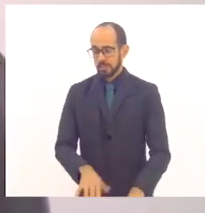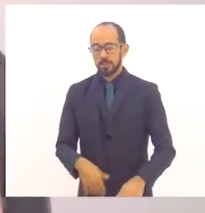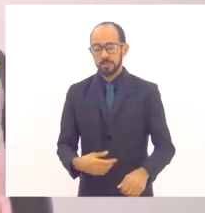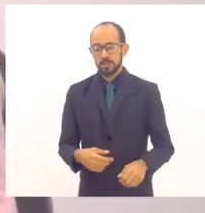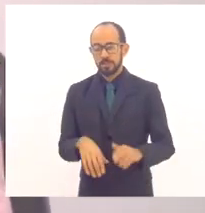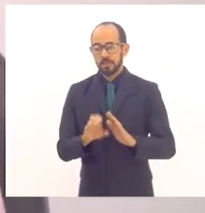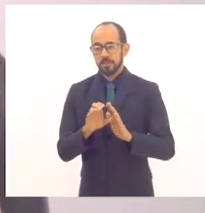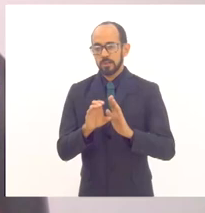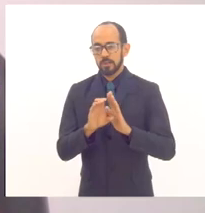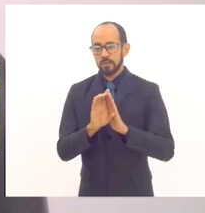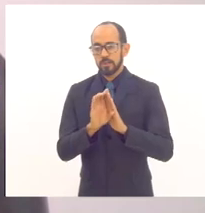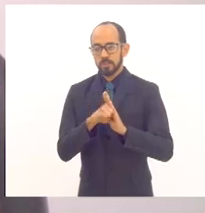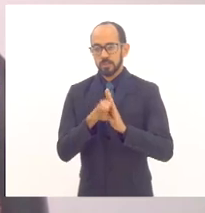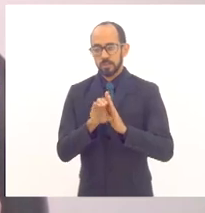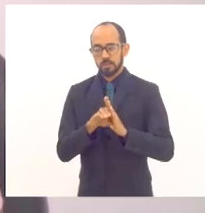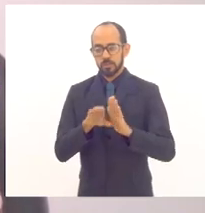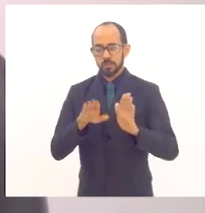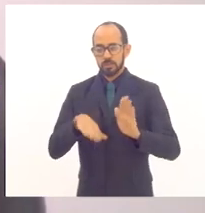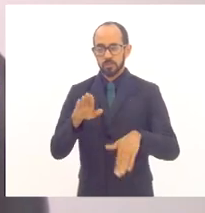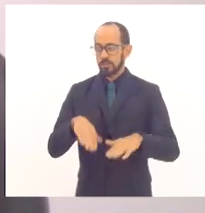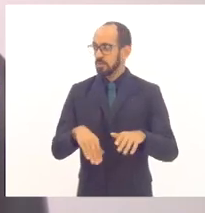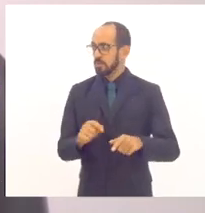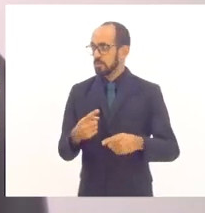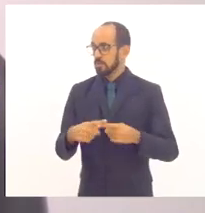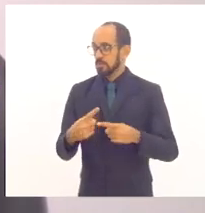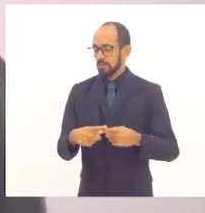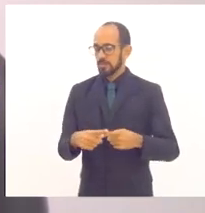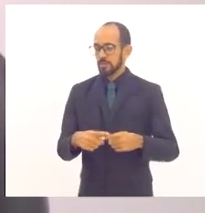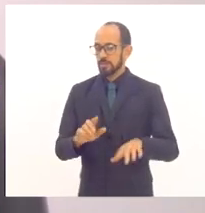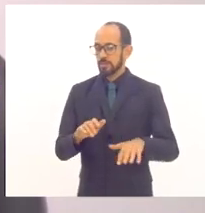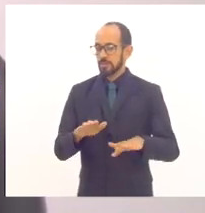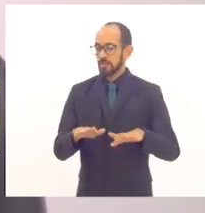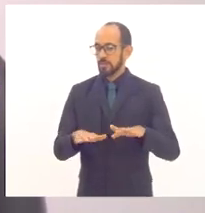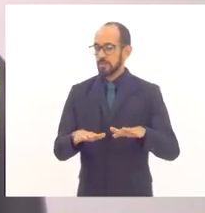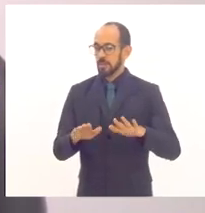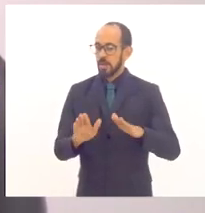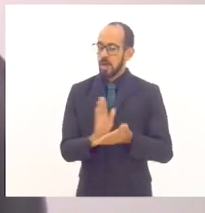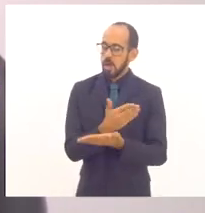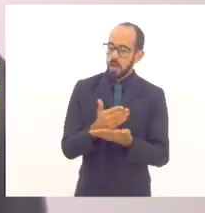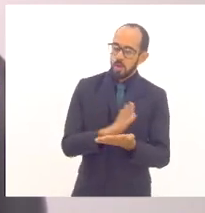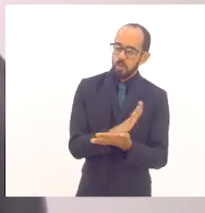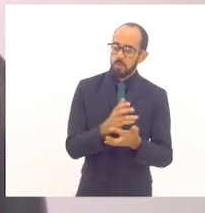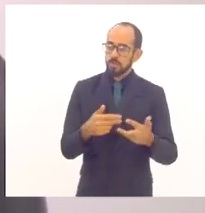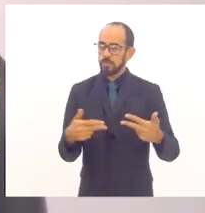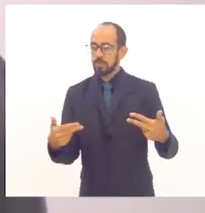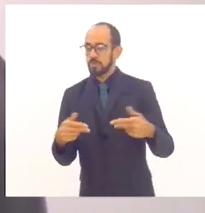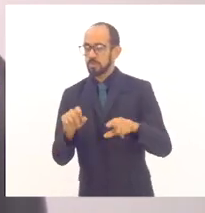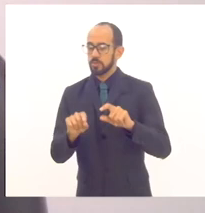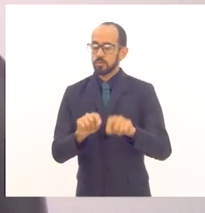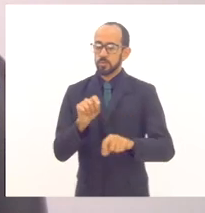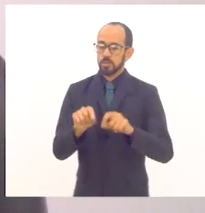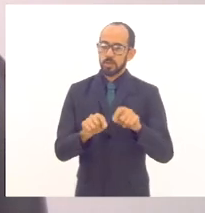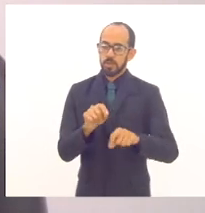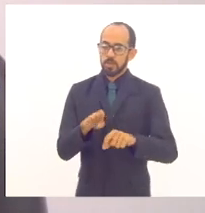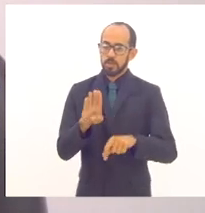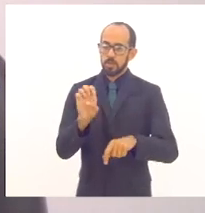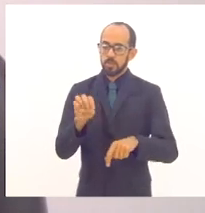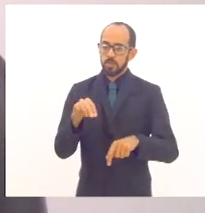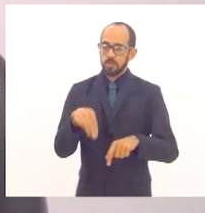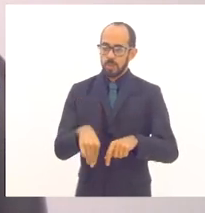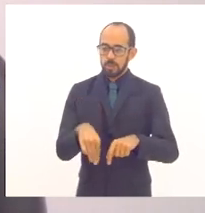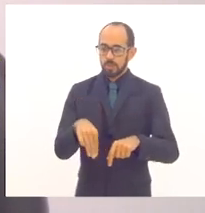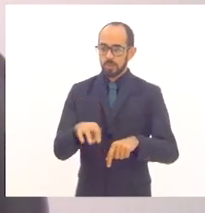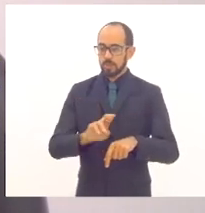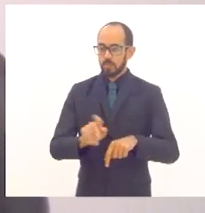Conceituais, muitas vezes, porque os bens, não na maioria das vezes, mas muitas vezes os bens eles não se